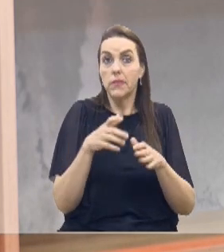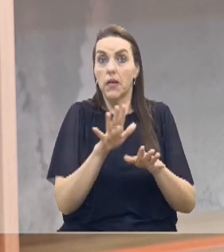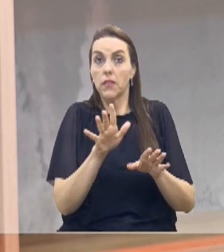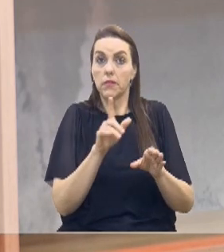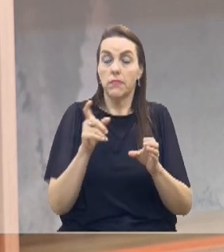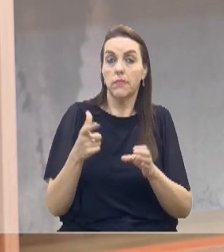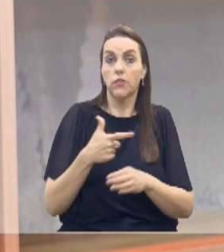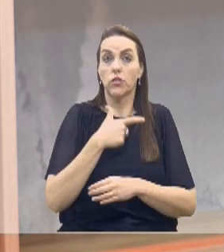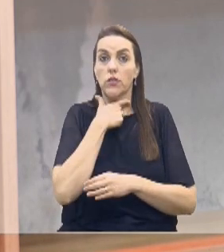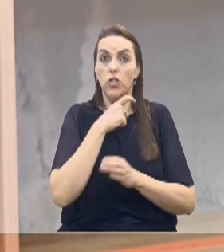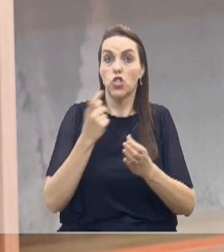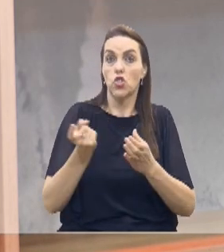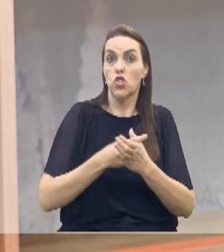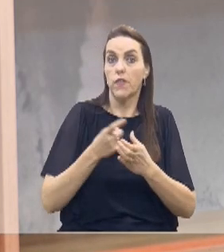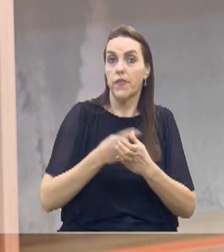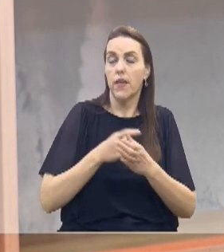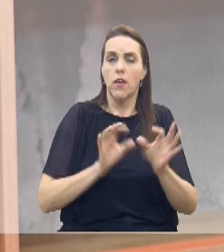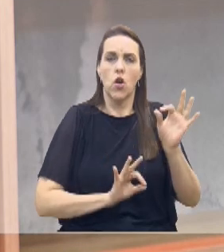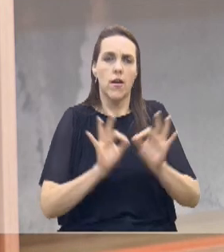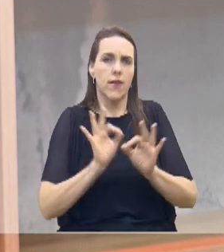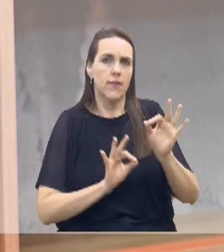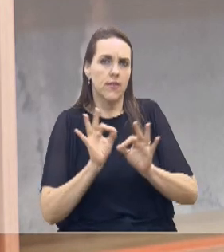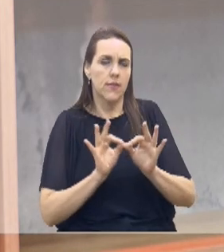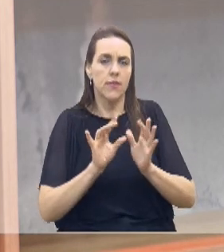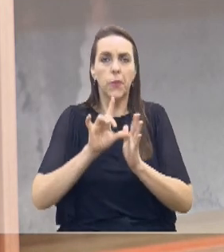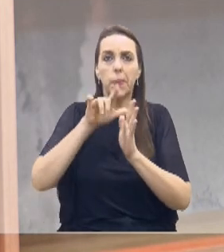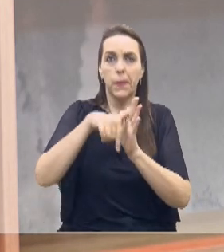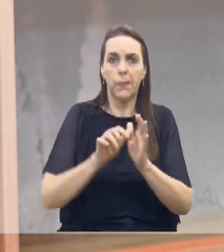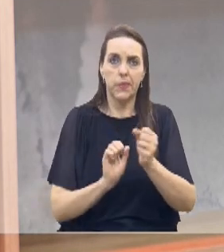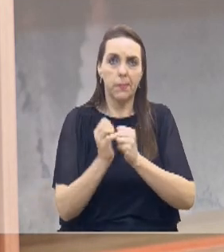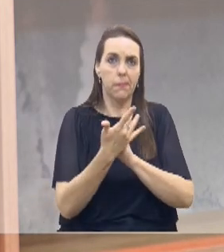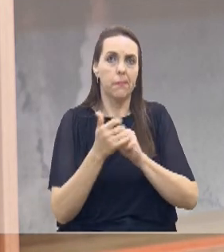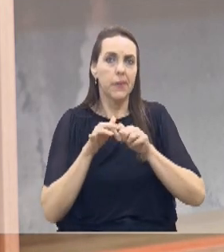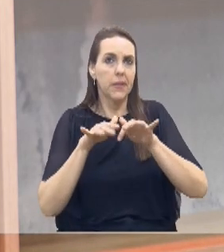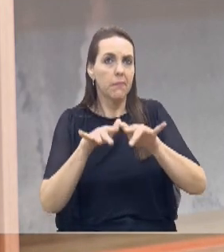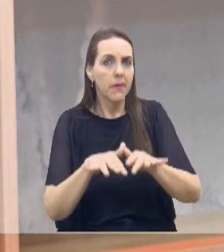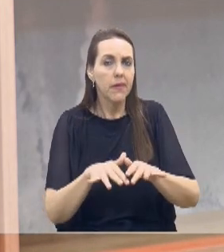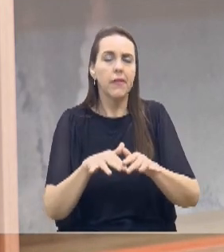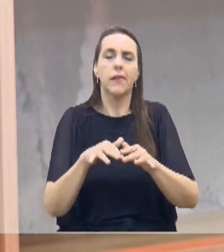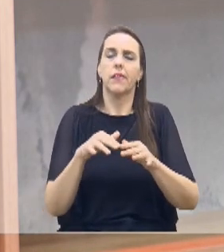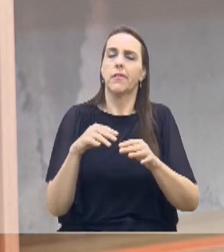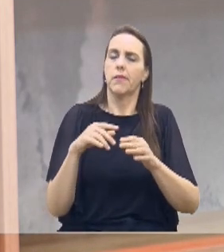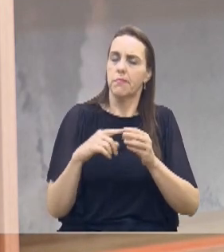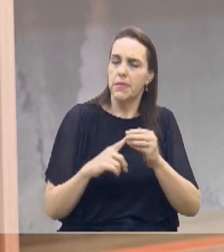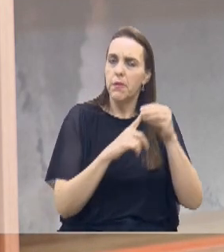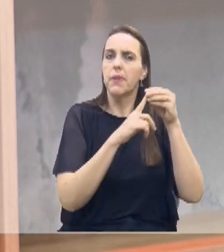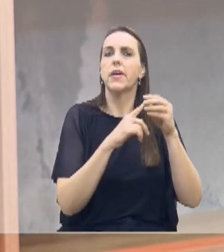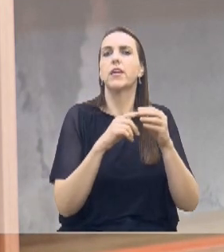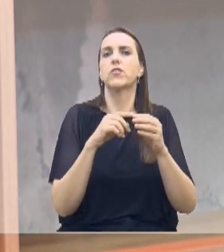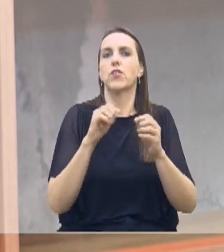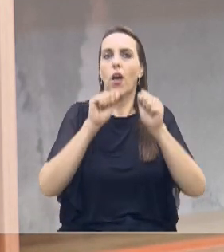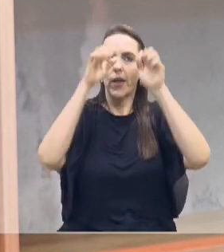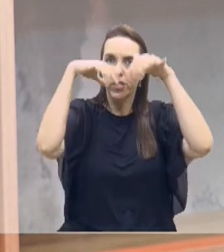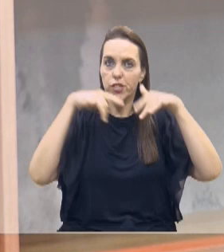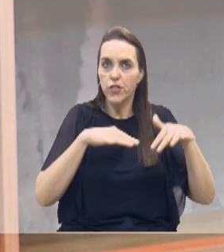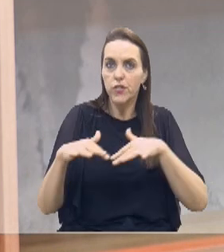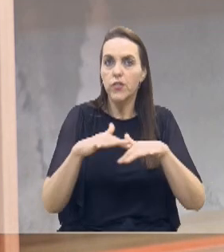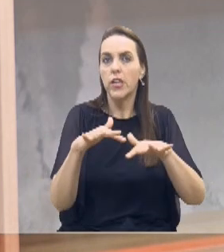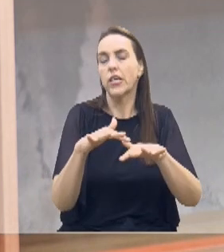se reorganizando no contexto de pós-pandemia, principalmente. Agora, com enchentes, nós estamos falando